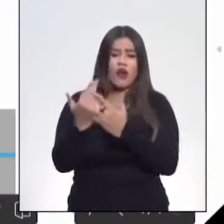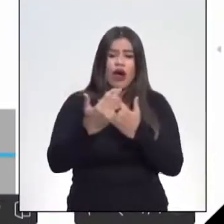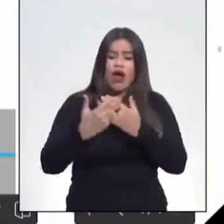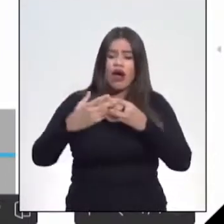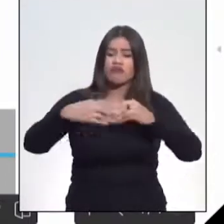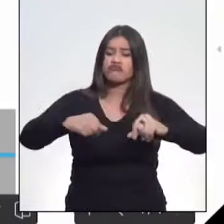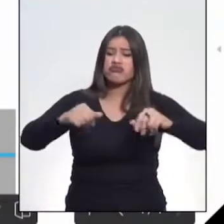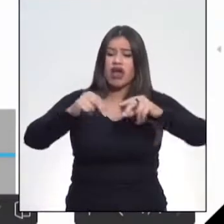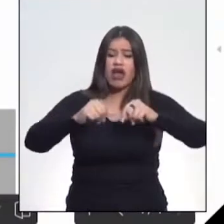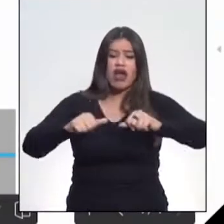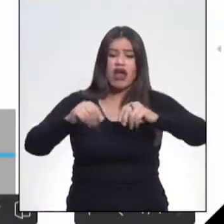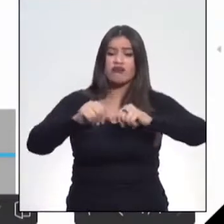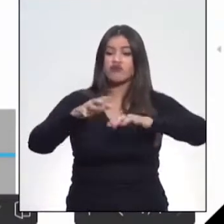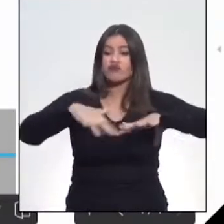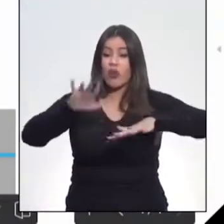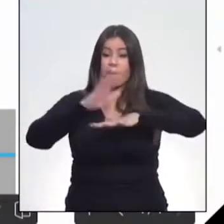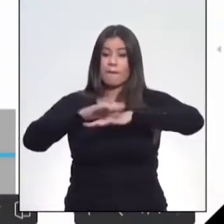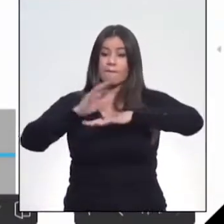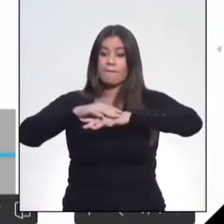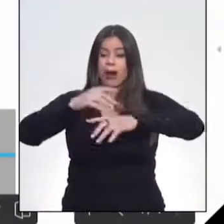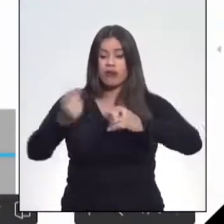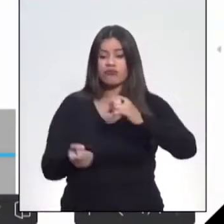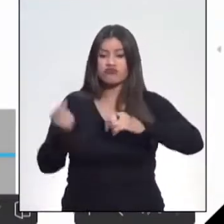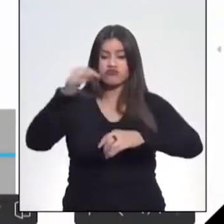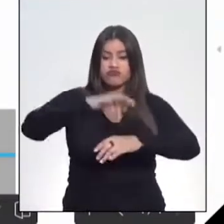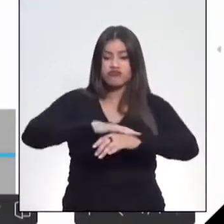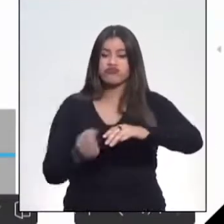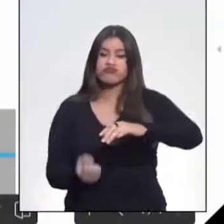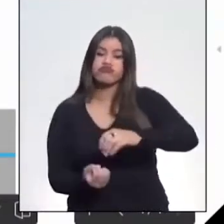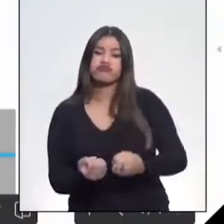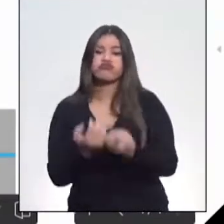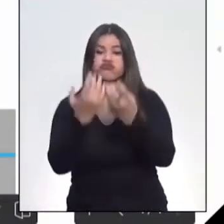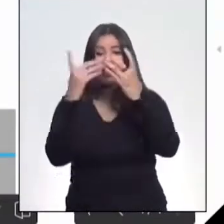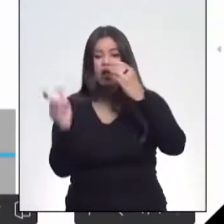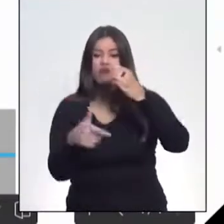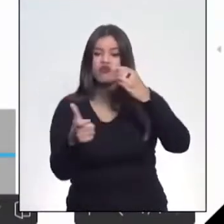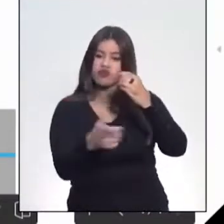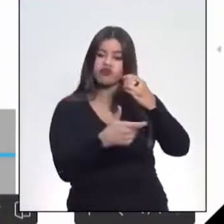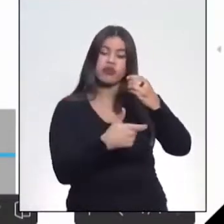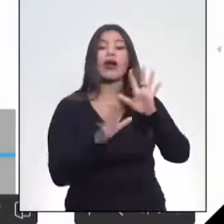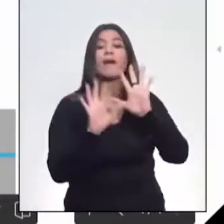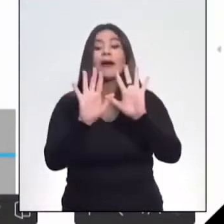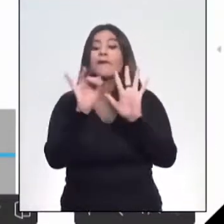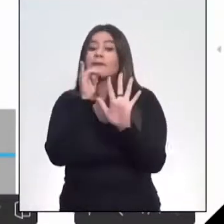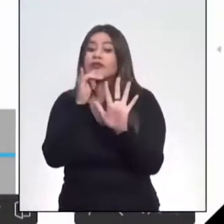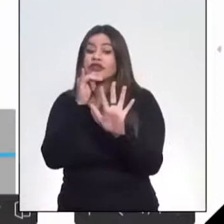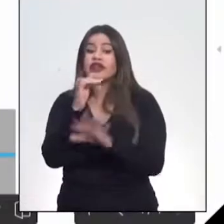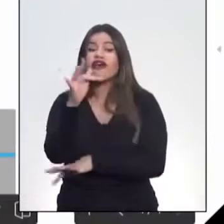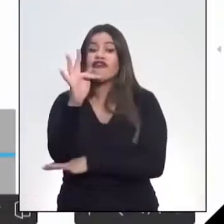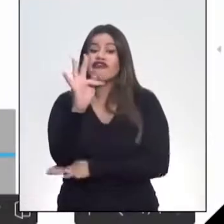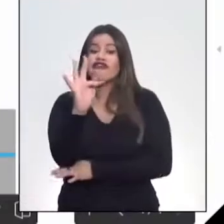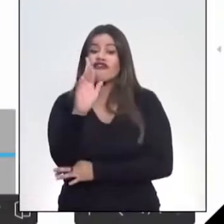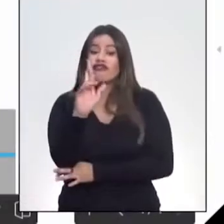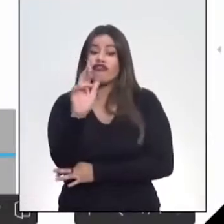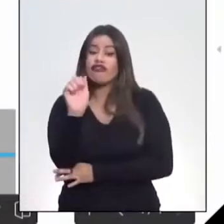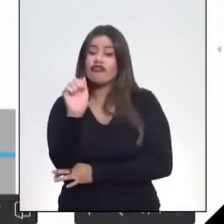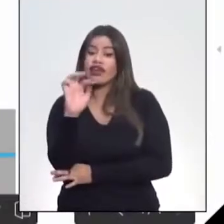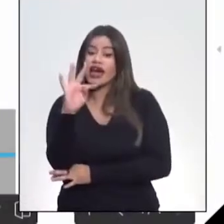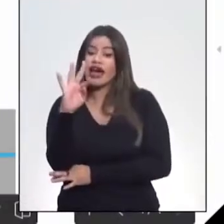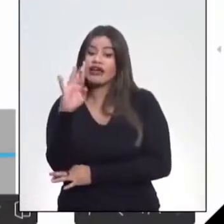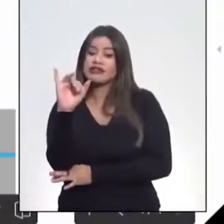eles todos plantavam só que nós fratrias quem tava mais próxima do Pater que era o grande